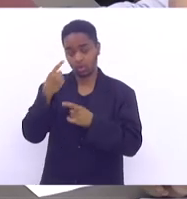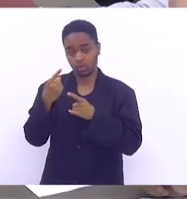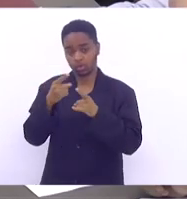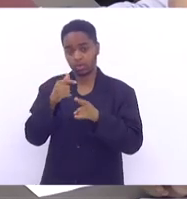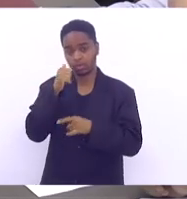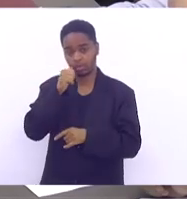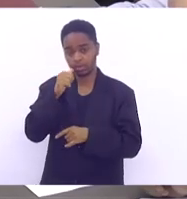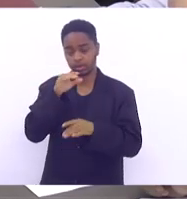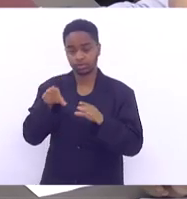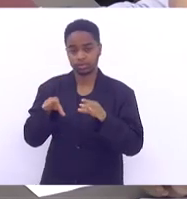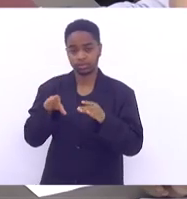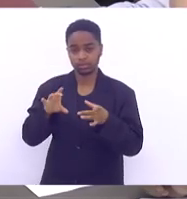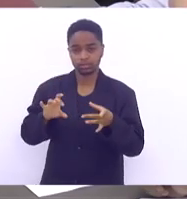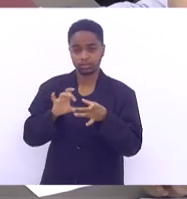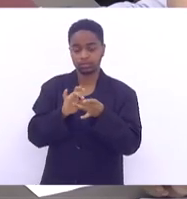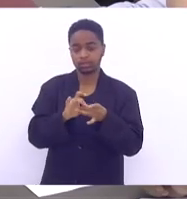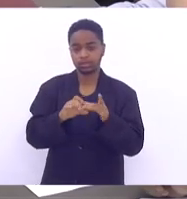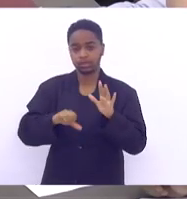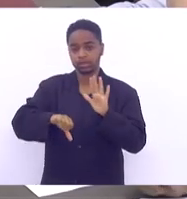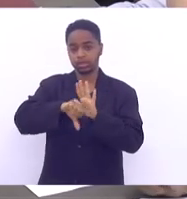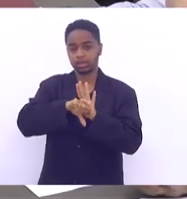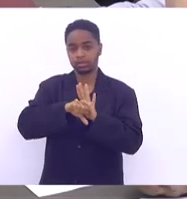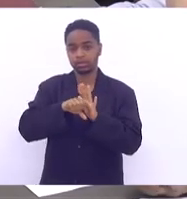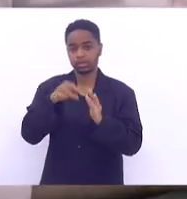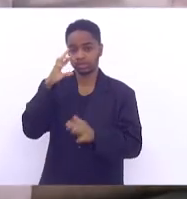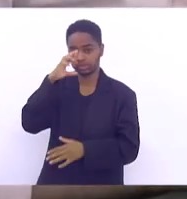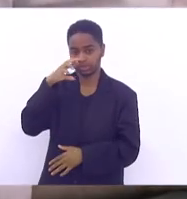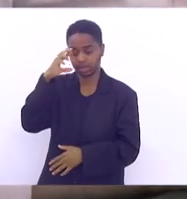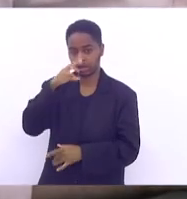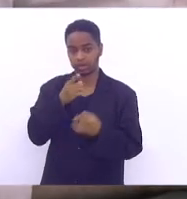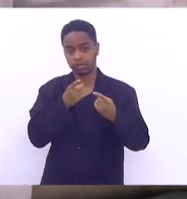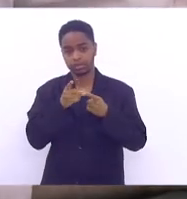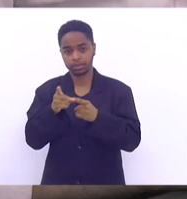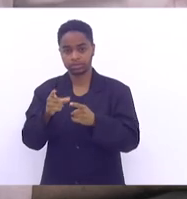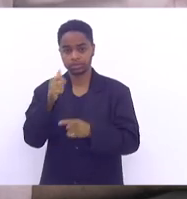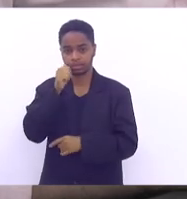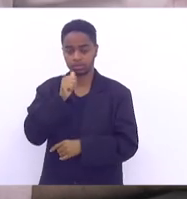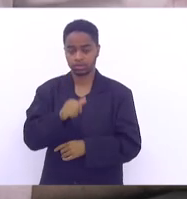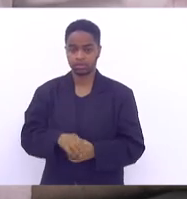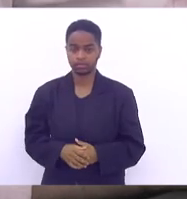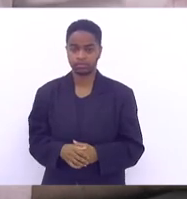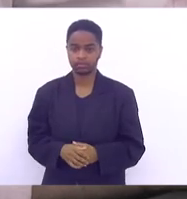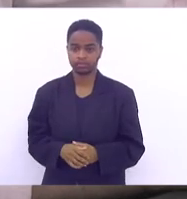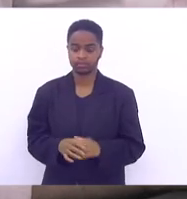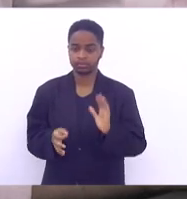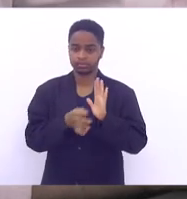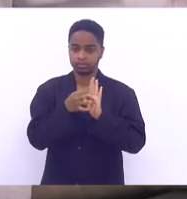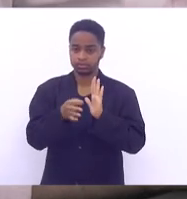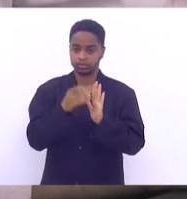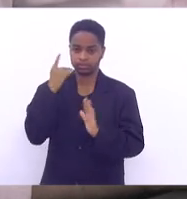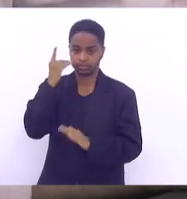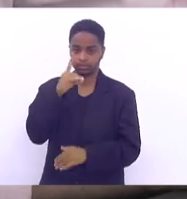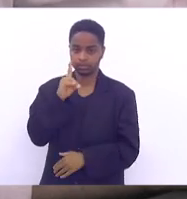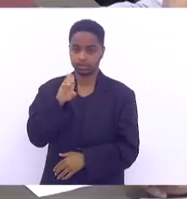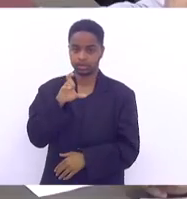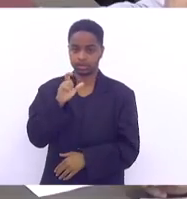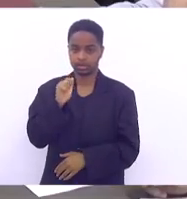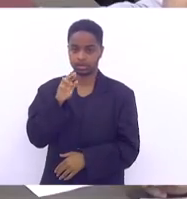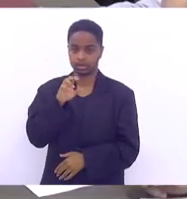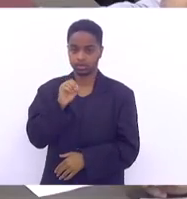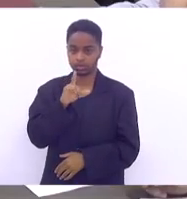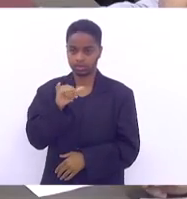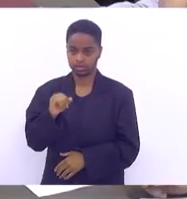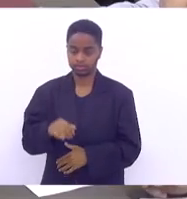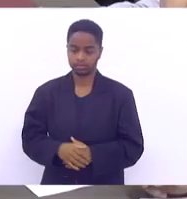ao crime de stalking, perseguição à mulher. Para aparecer, deputado Guilherme Delaroli.